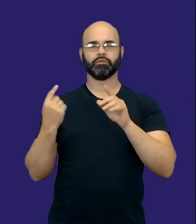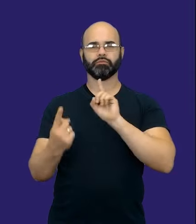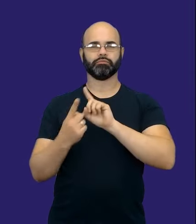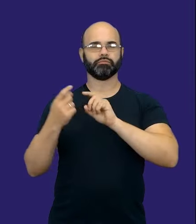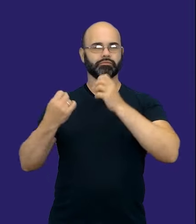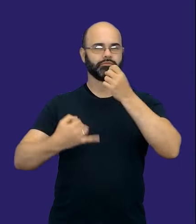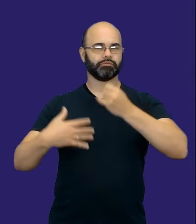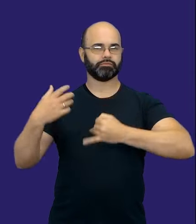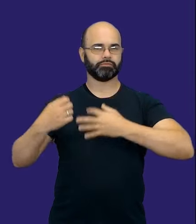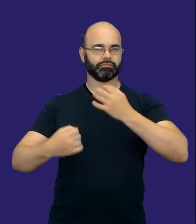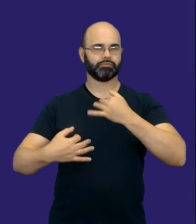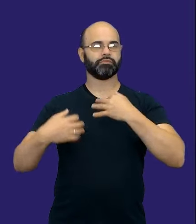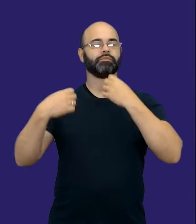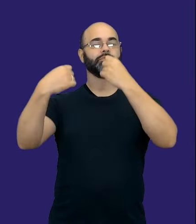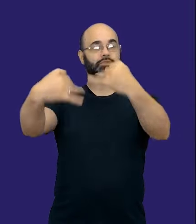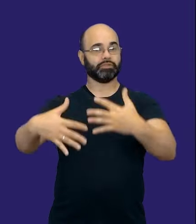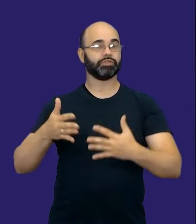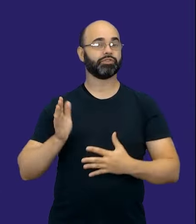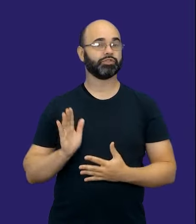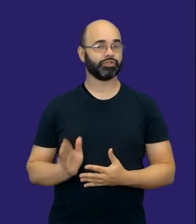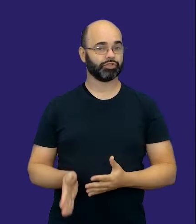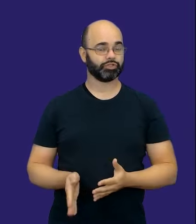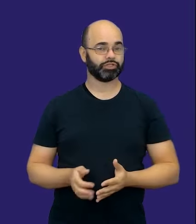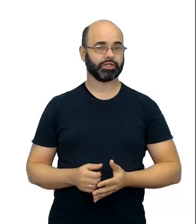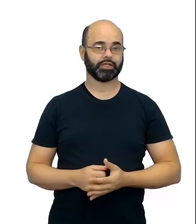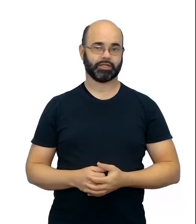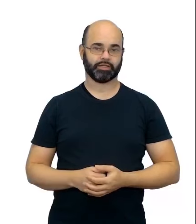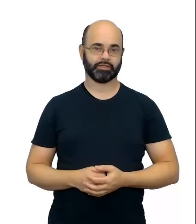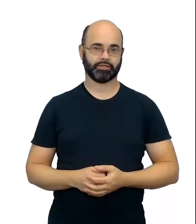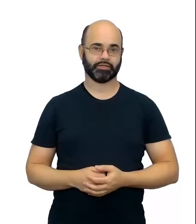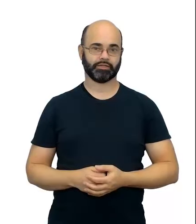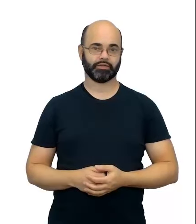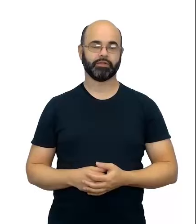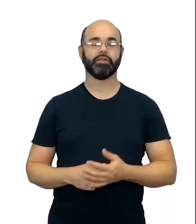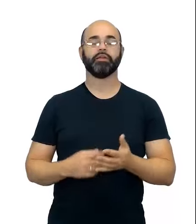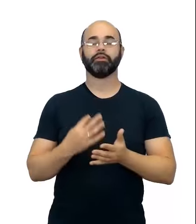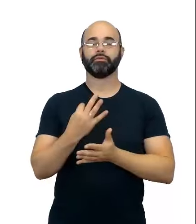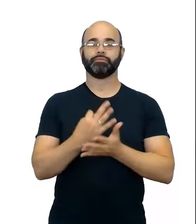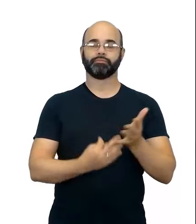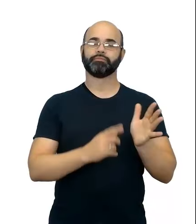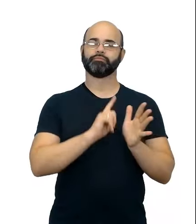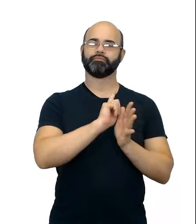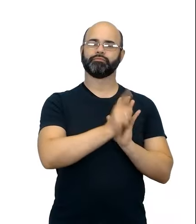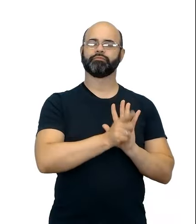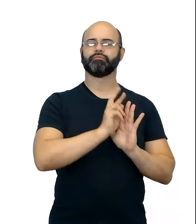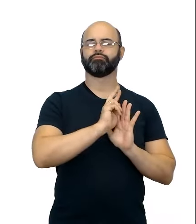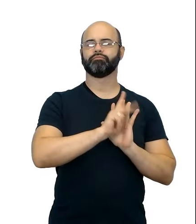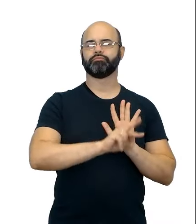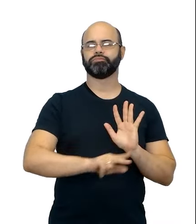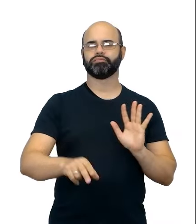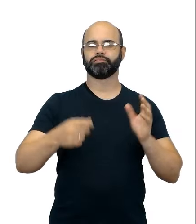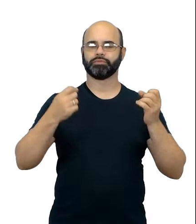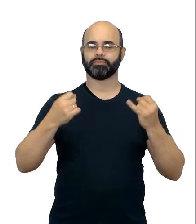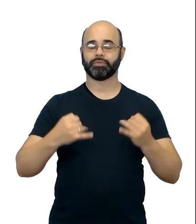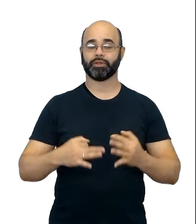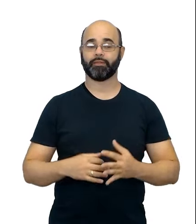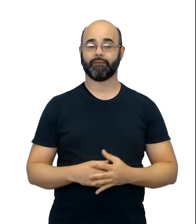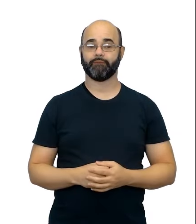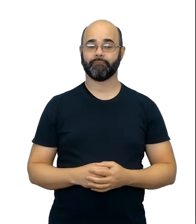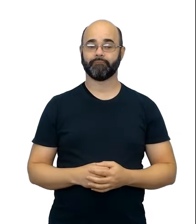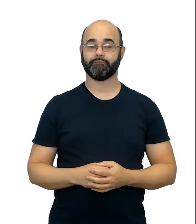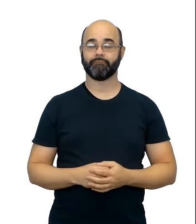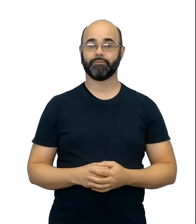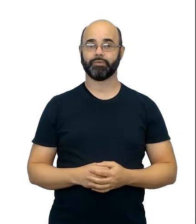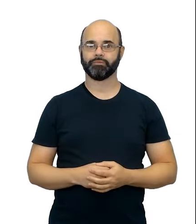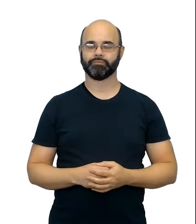sobre os estudos de variados gêneros textuais. Inicialmente, nós temos que levar em consideração o quê?